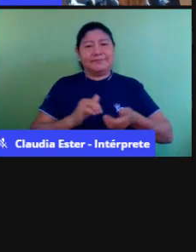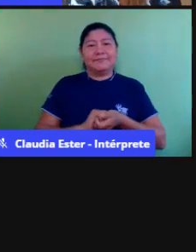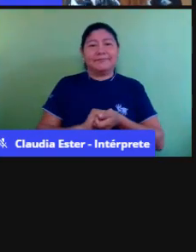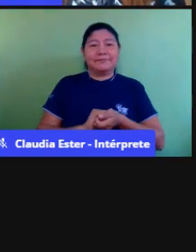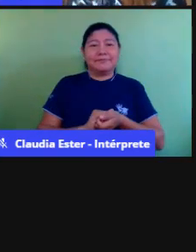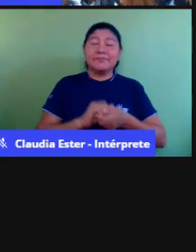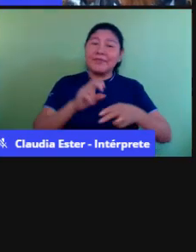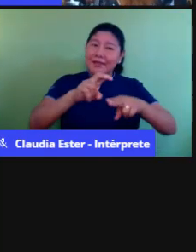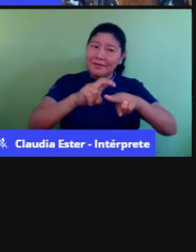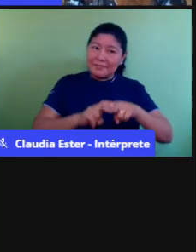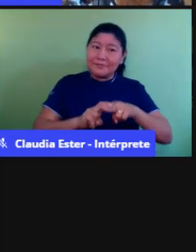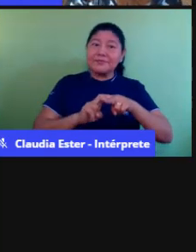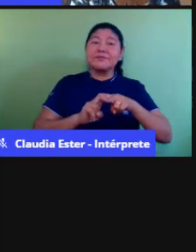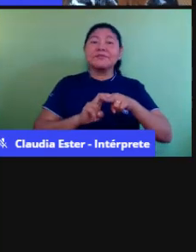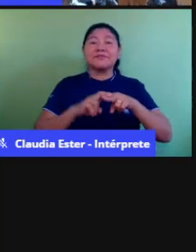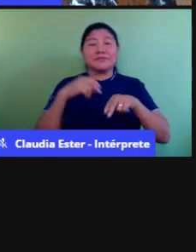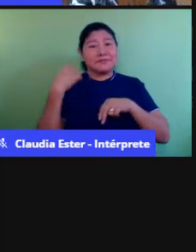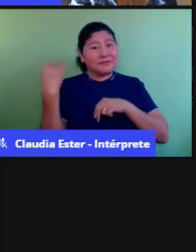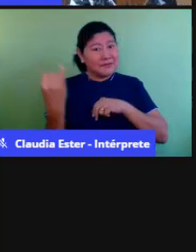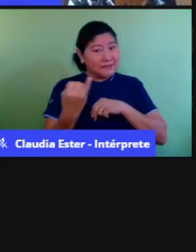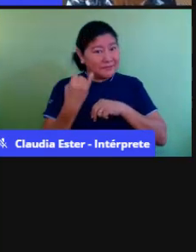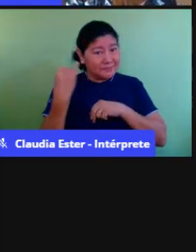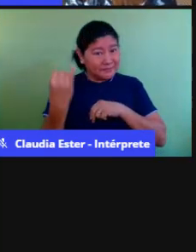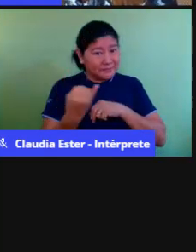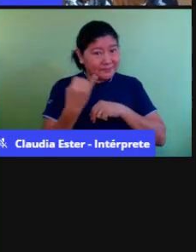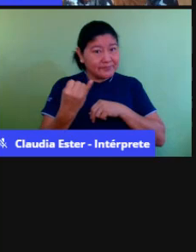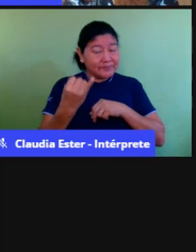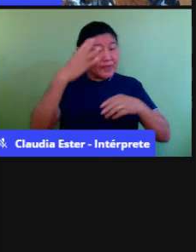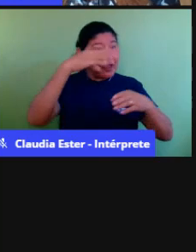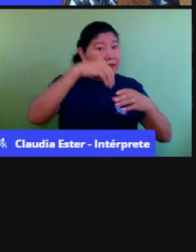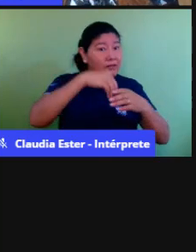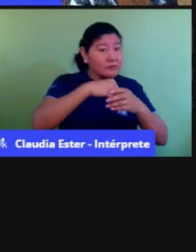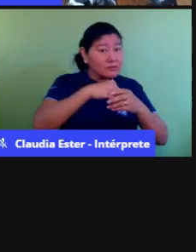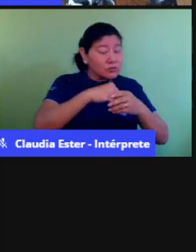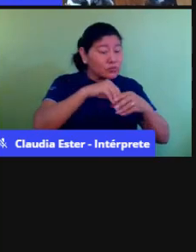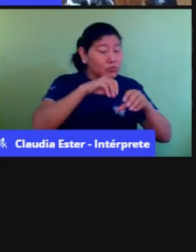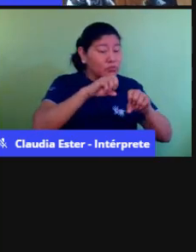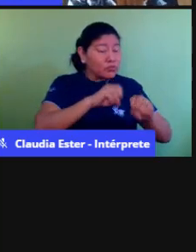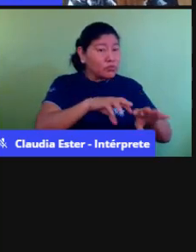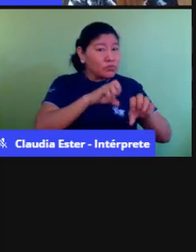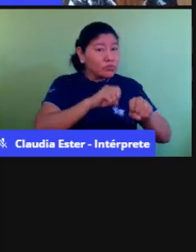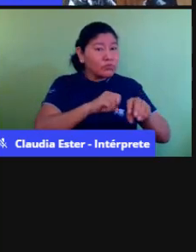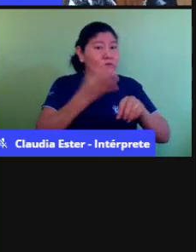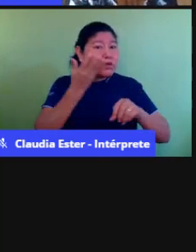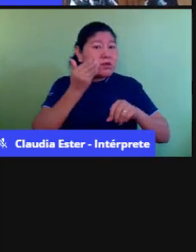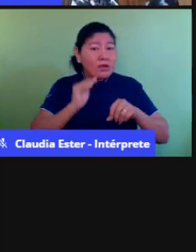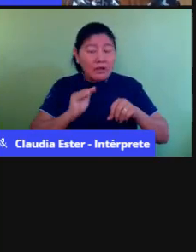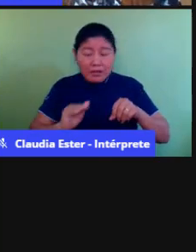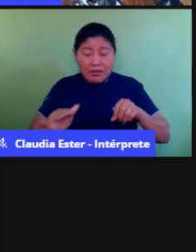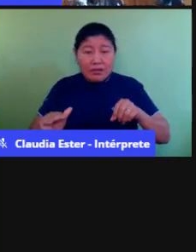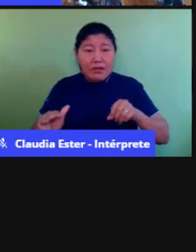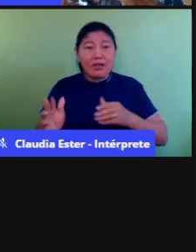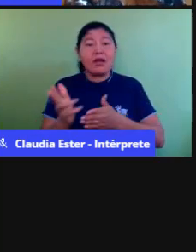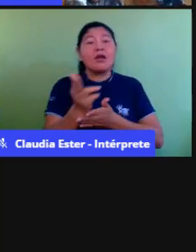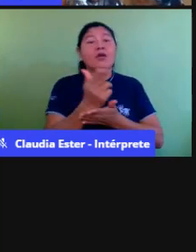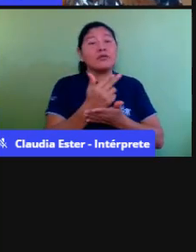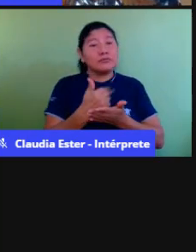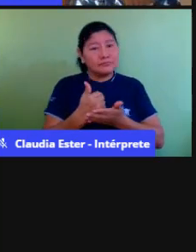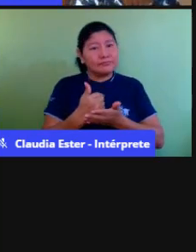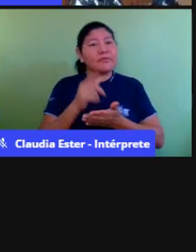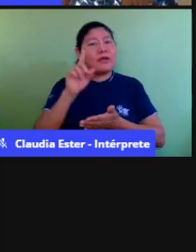Então, por isso é muito importante, dentro da educação infantil, que o desenho seja, sim, uma